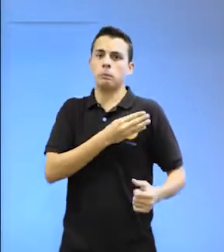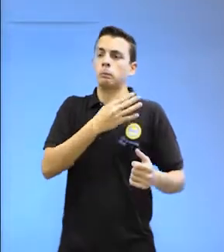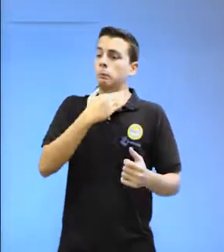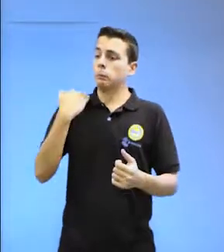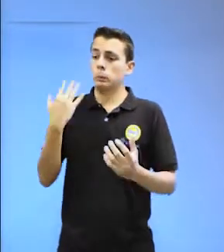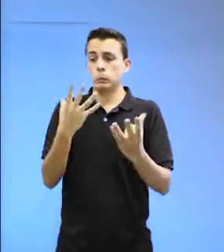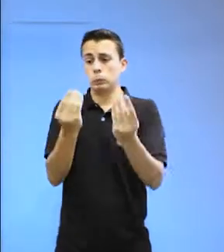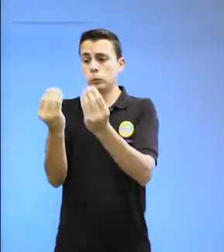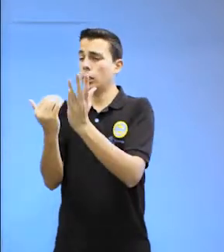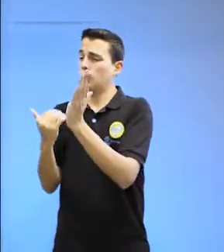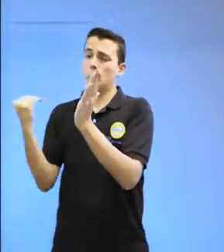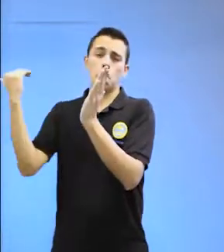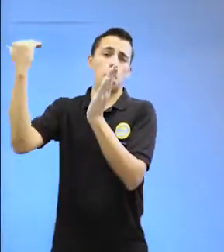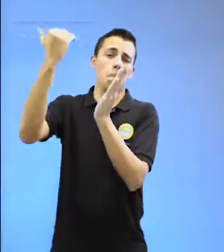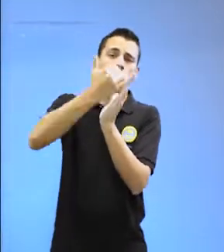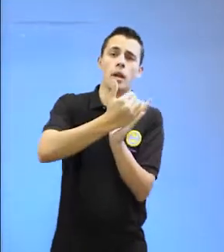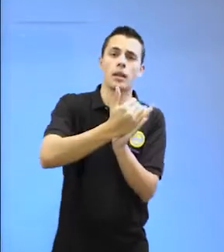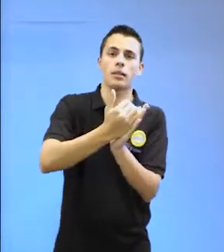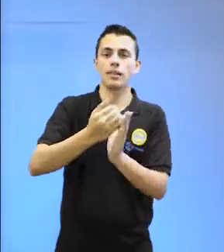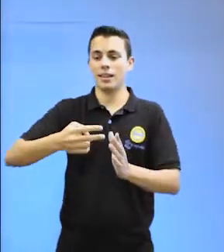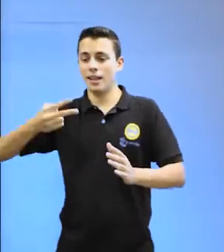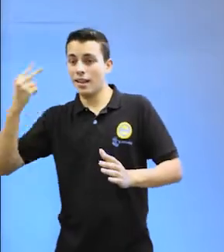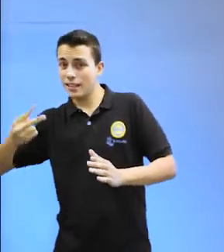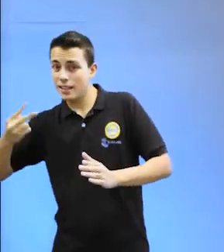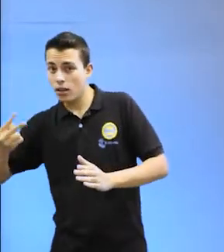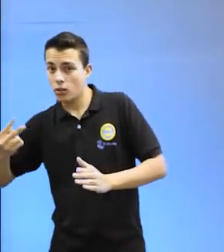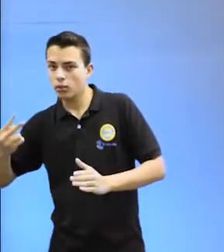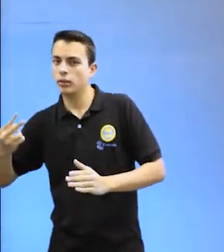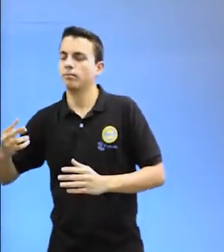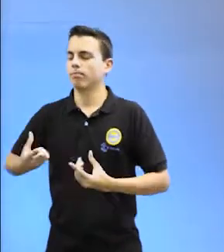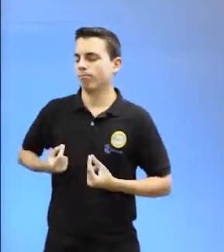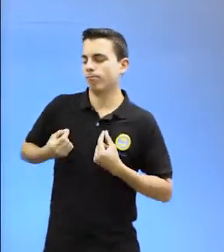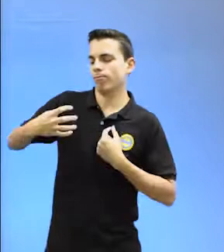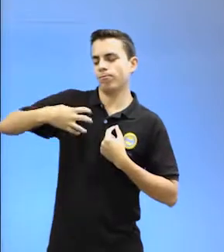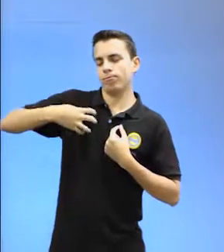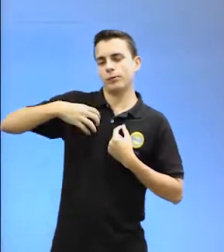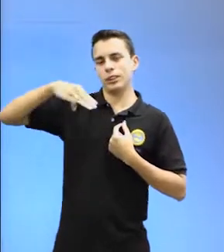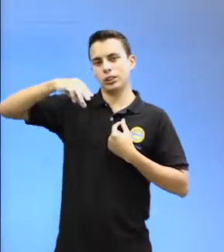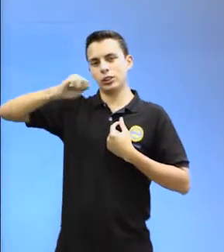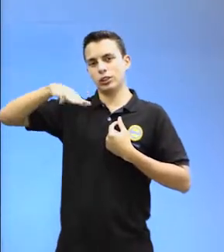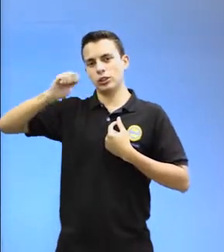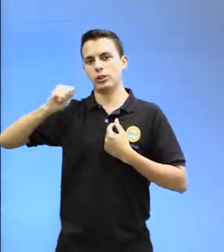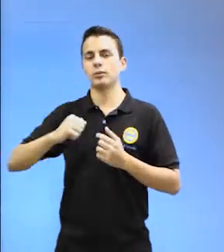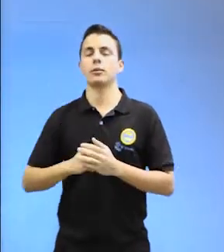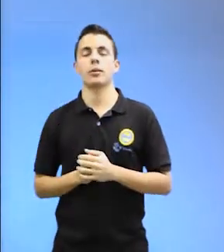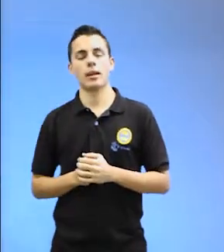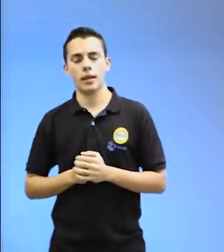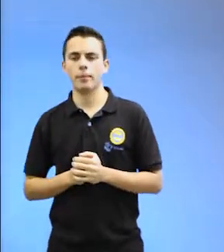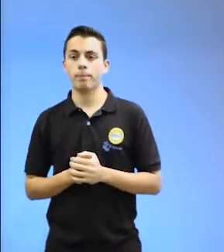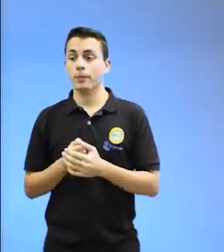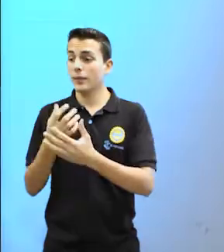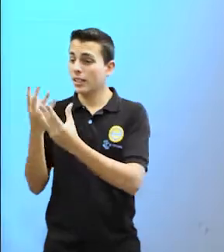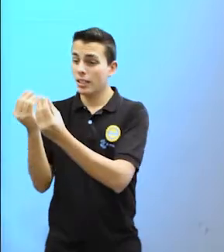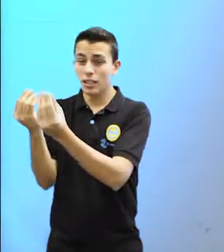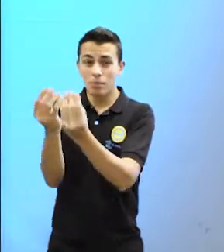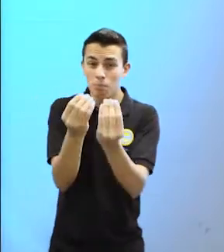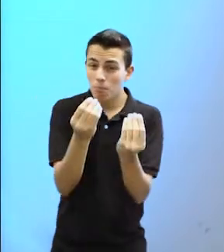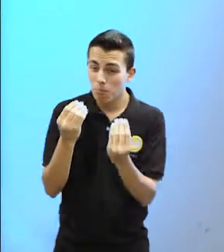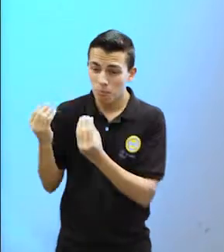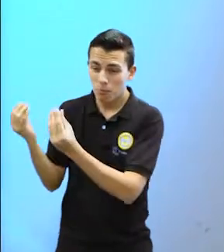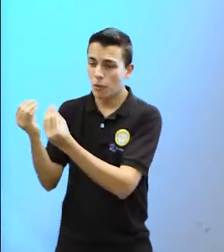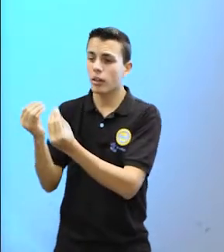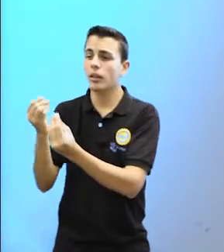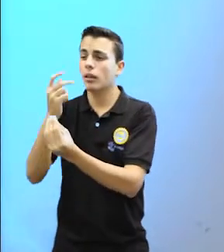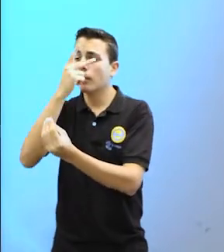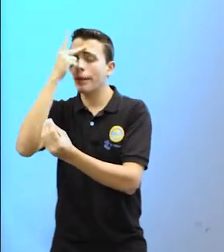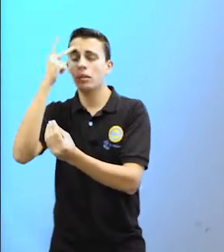cardíacas. Poxa vida! E na grande maioria por desinformação, né? E quais as dicas que vocês dão lá?